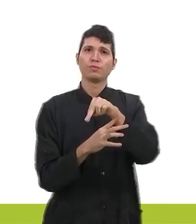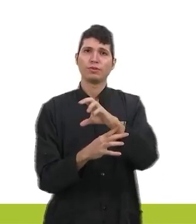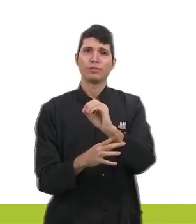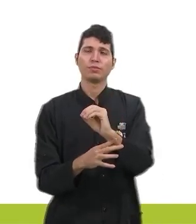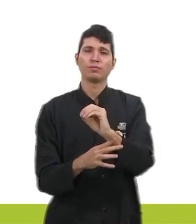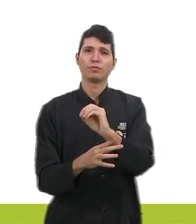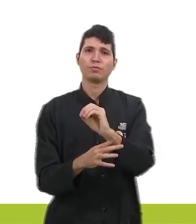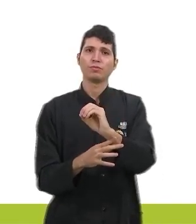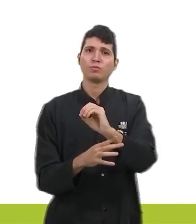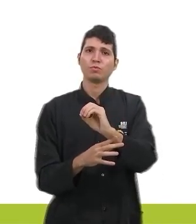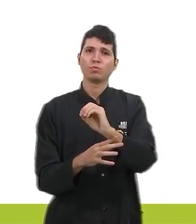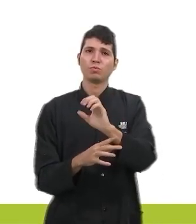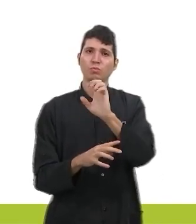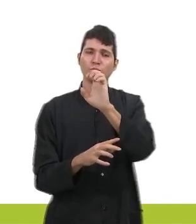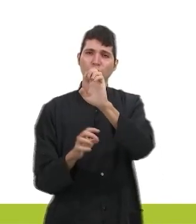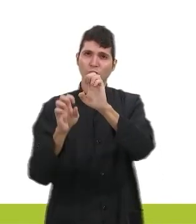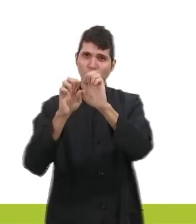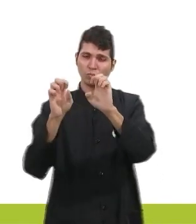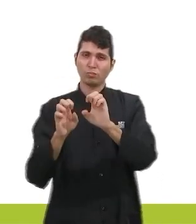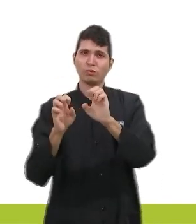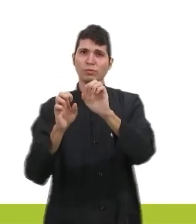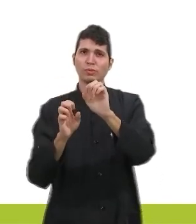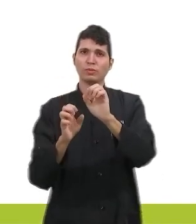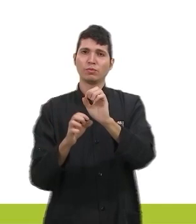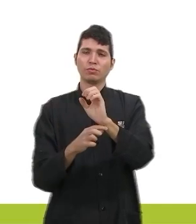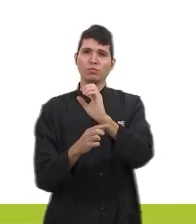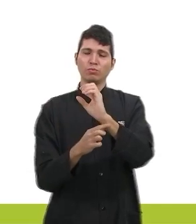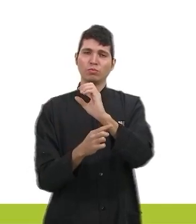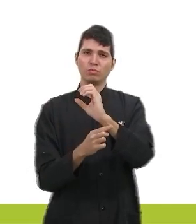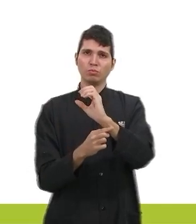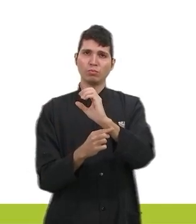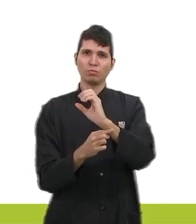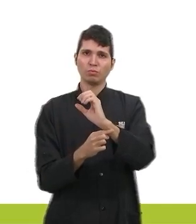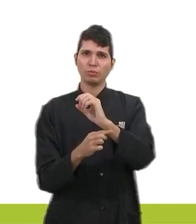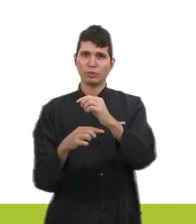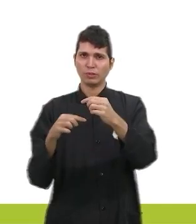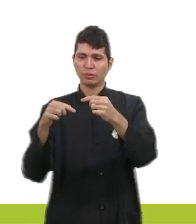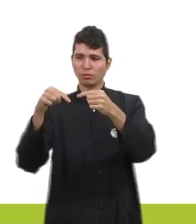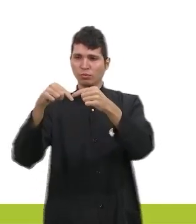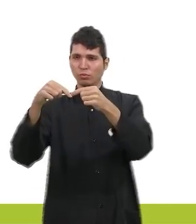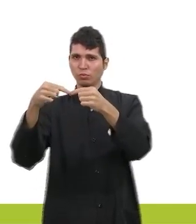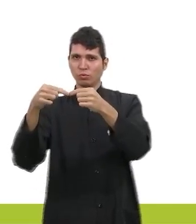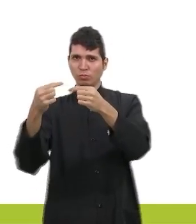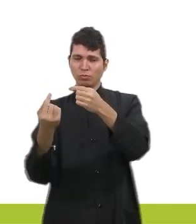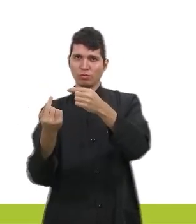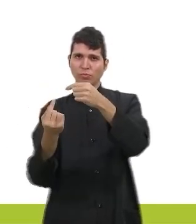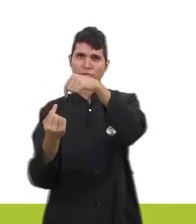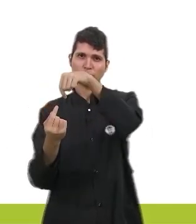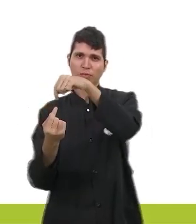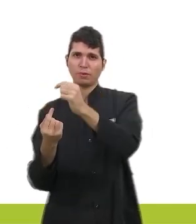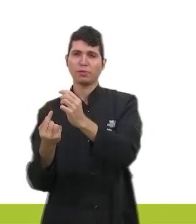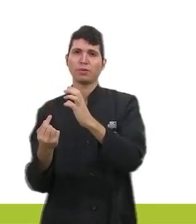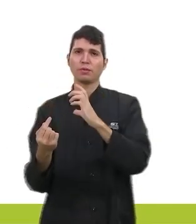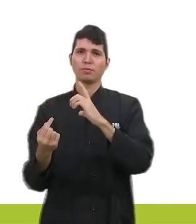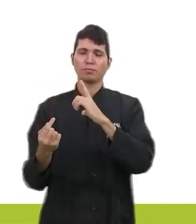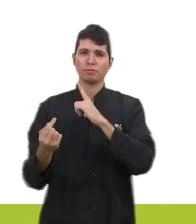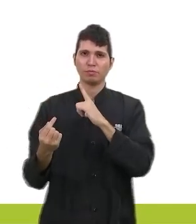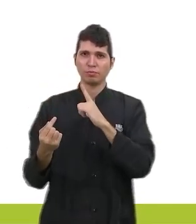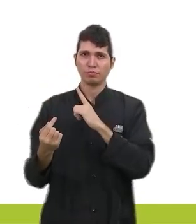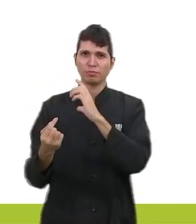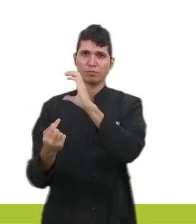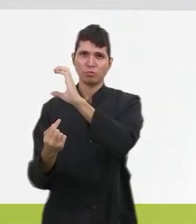aqui e em todos eles, em todos os vértices, eu tenho a presença somente de carbono. Então,